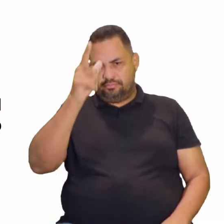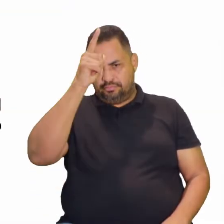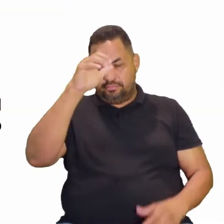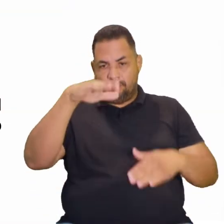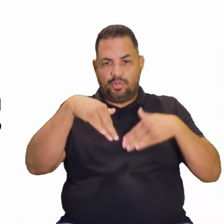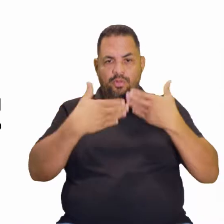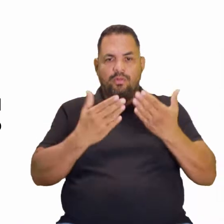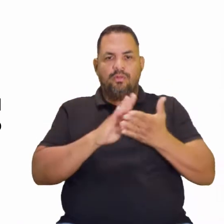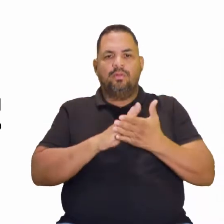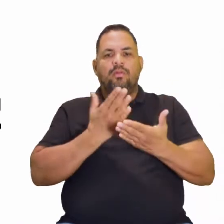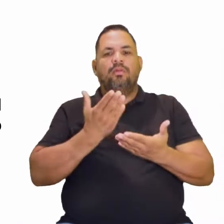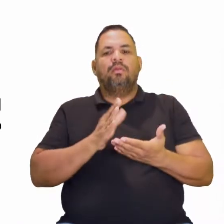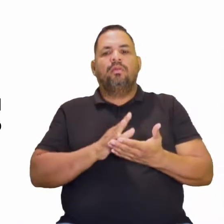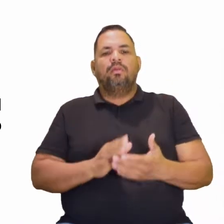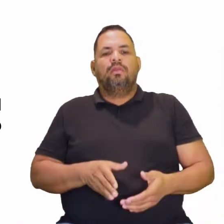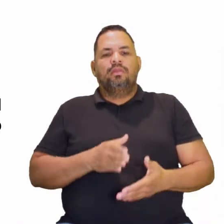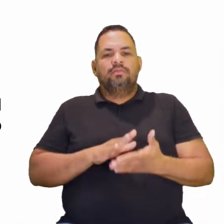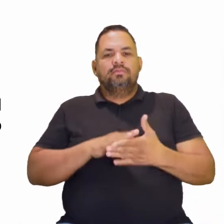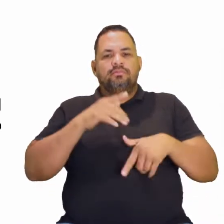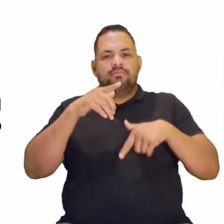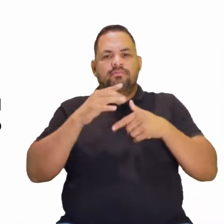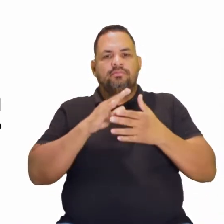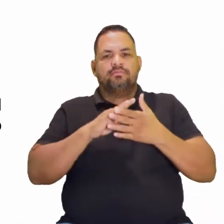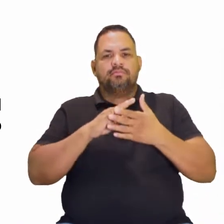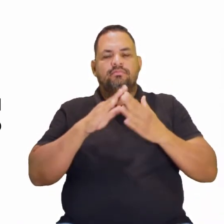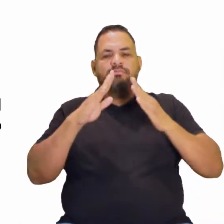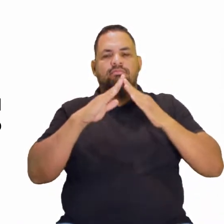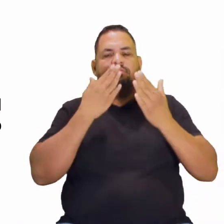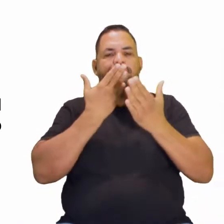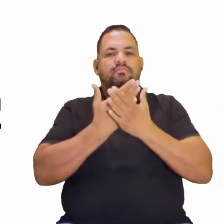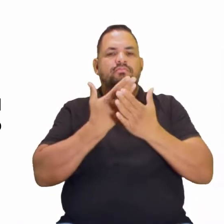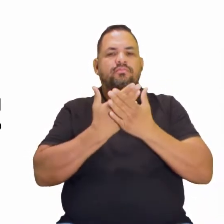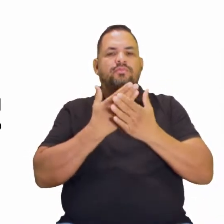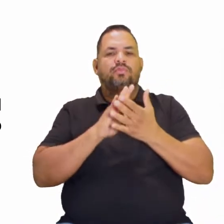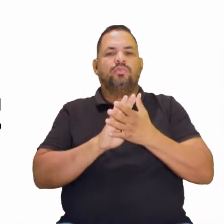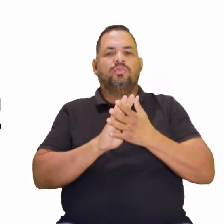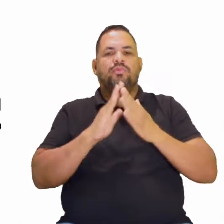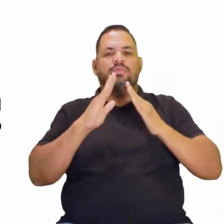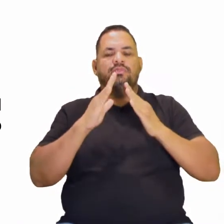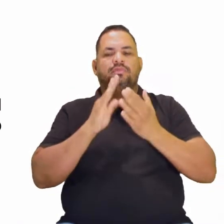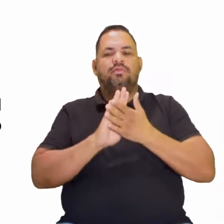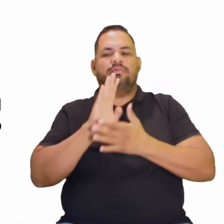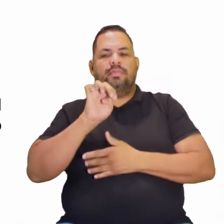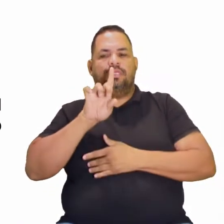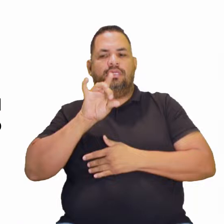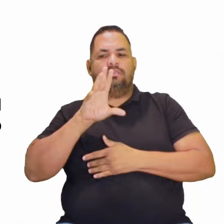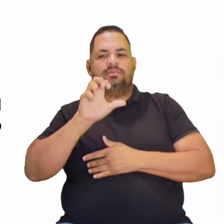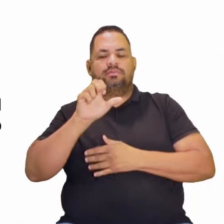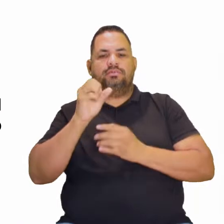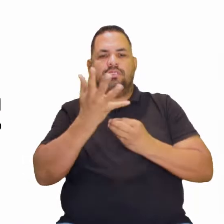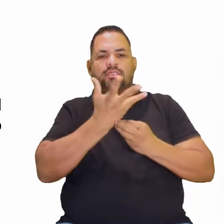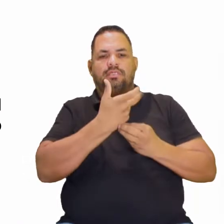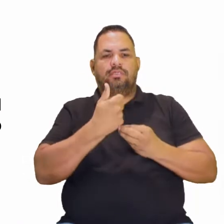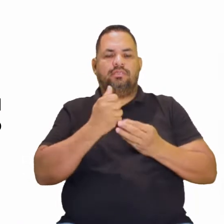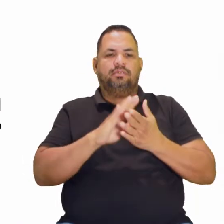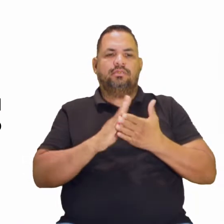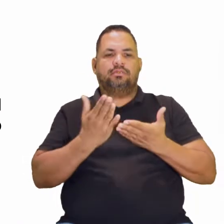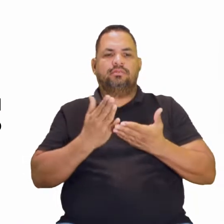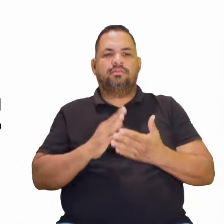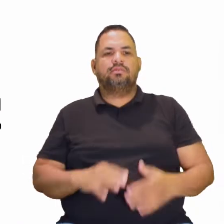quando ele frequentou a Academia de Belas Artes, né, de lá. E